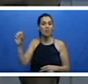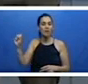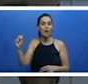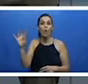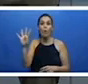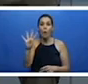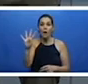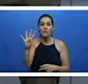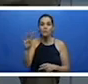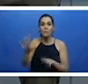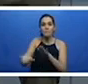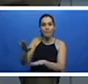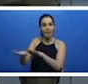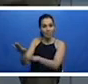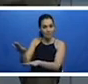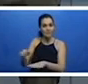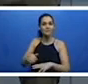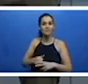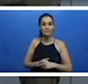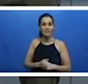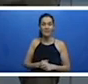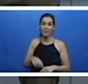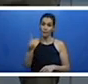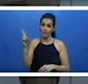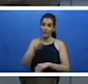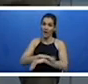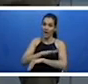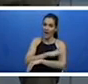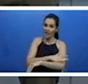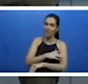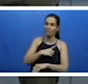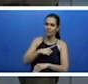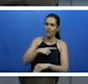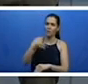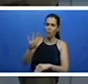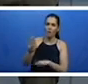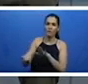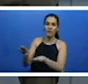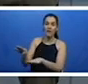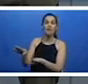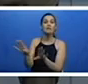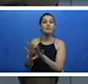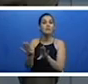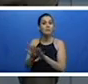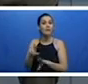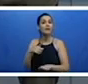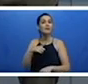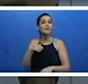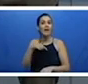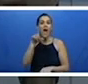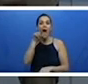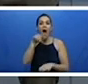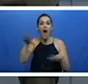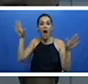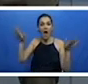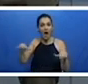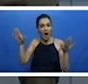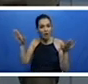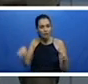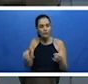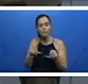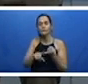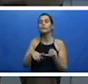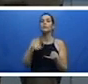4 patas. No caso, os anfíbios dessa aula, mas também tem os répteis, as aves e os mamíferos, dentro do qual nós